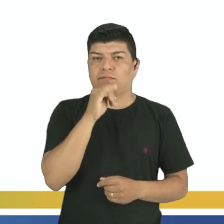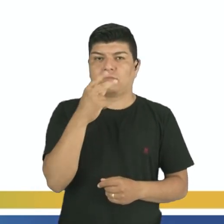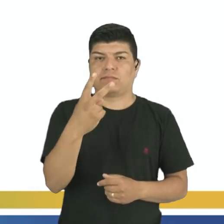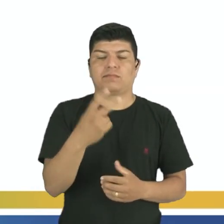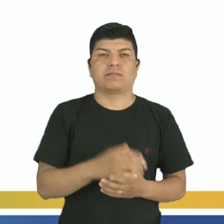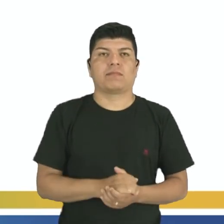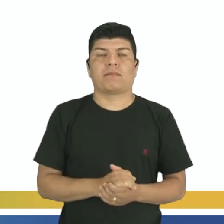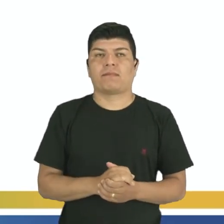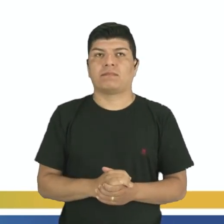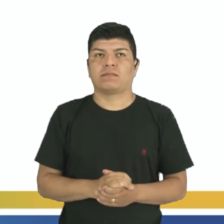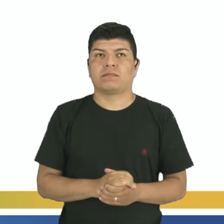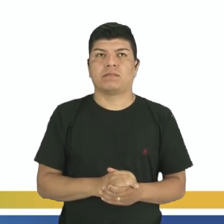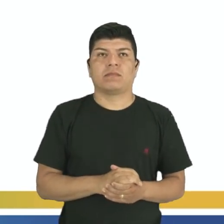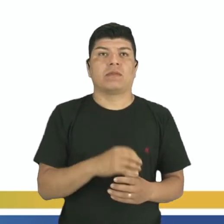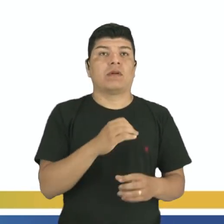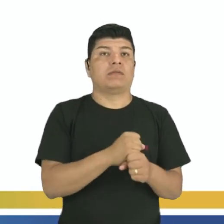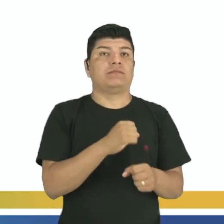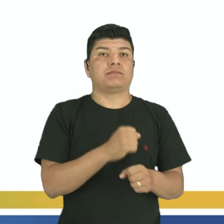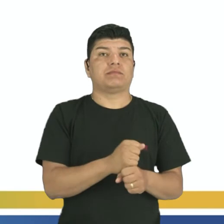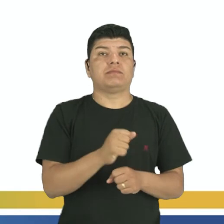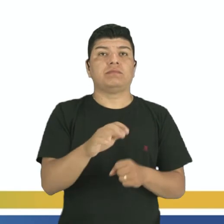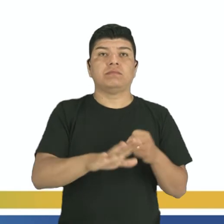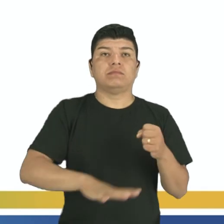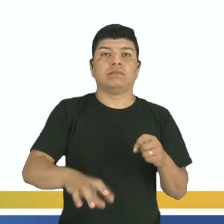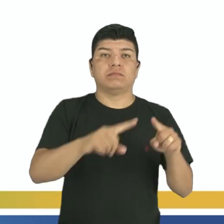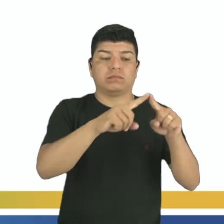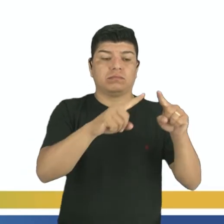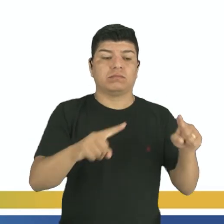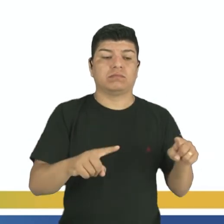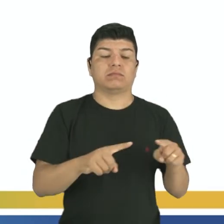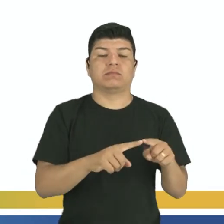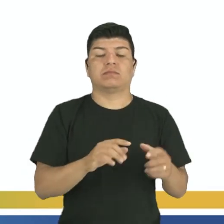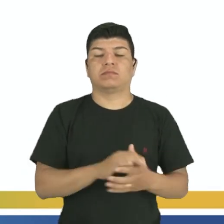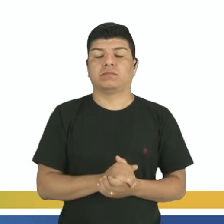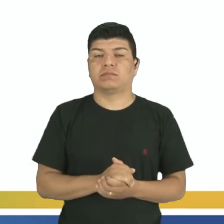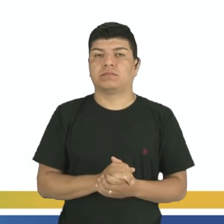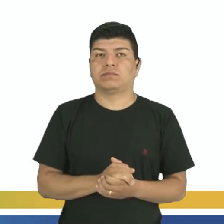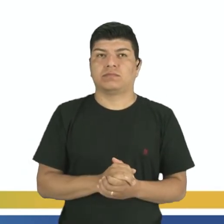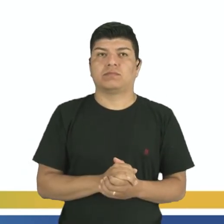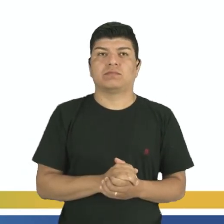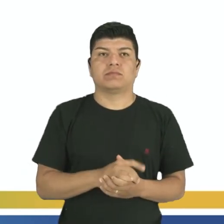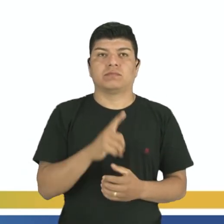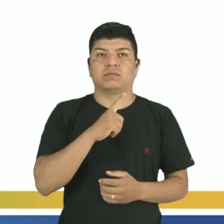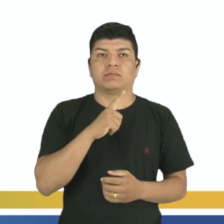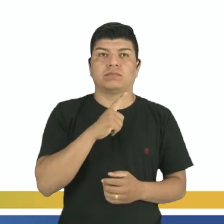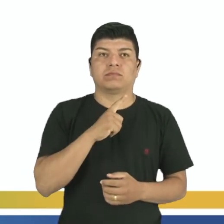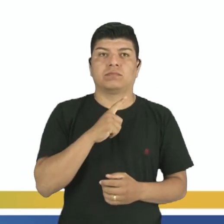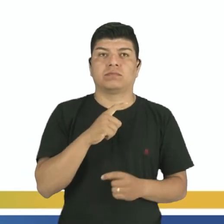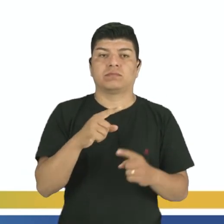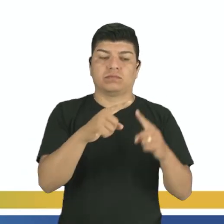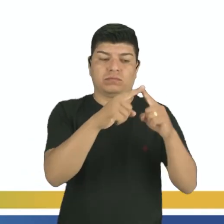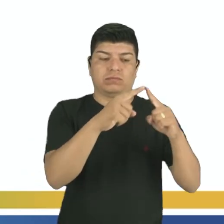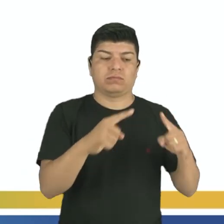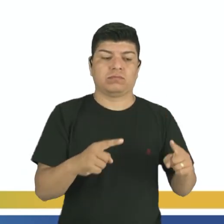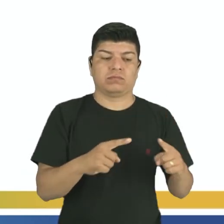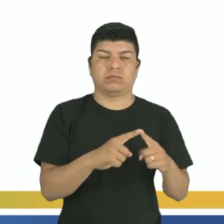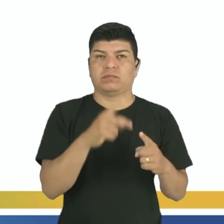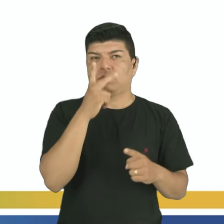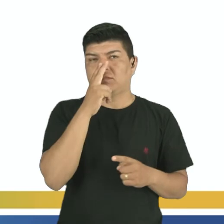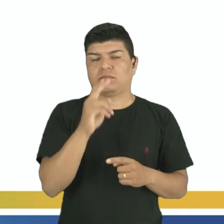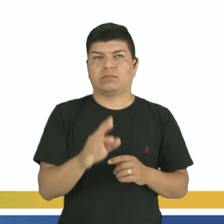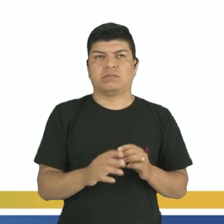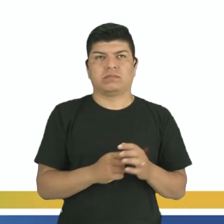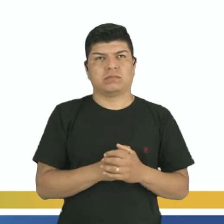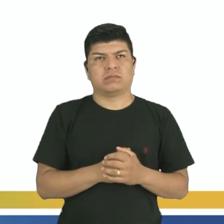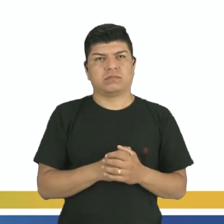Exemplo 2. Calcule a área do triângulo a seguir. Aqui nós temos um triângulo, né, que me parece, né,